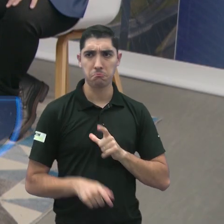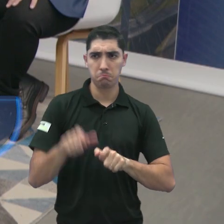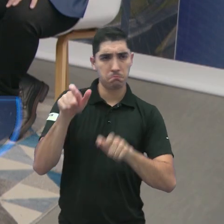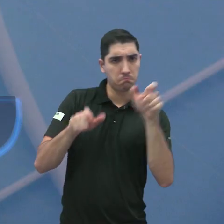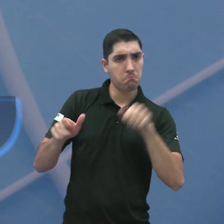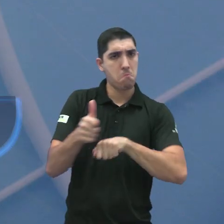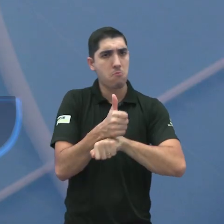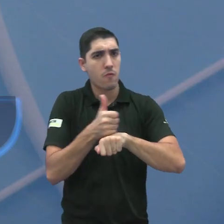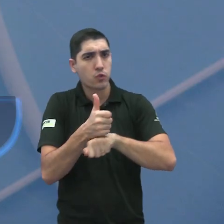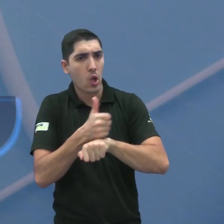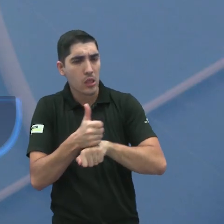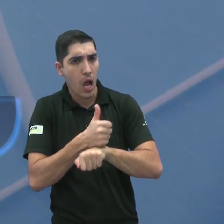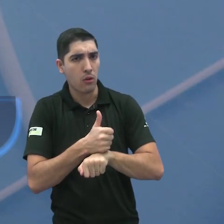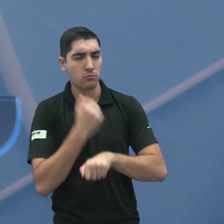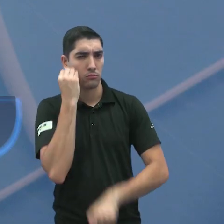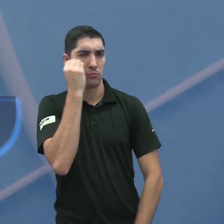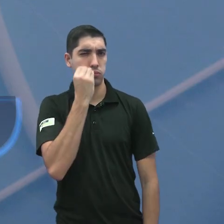muitos especialistas em ferrovia.